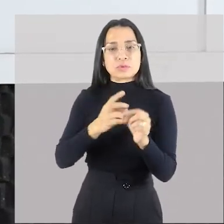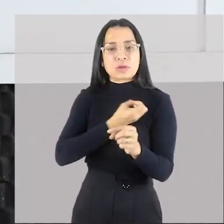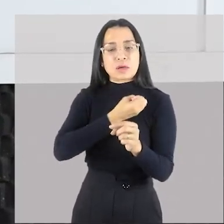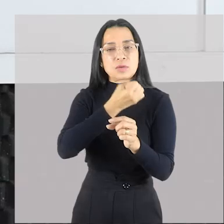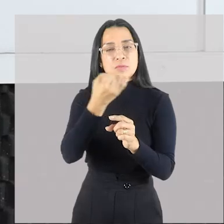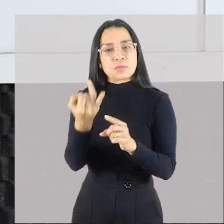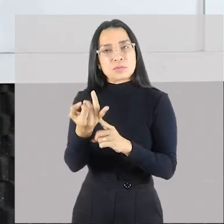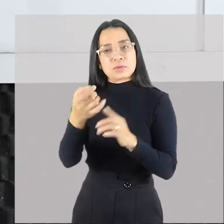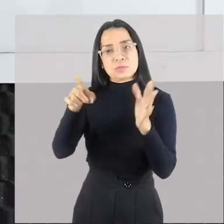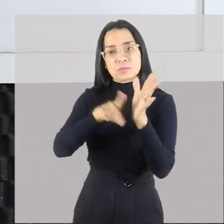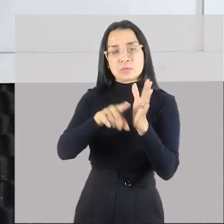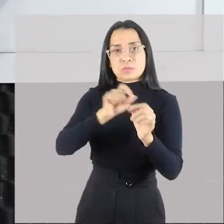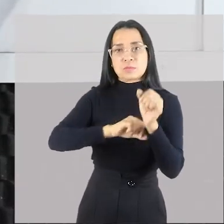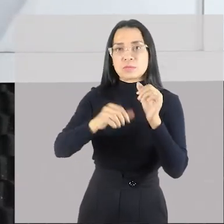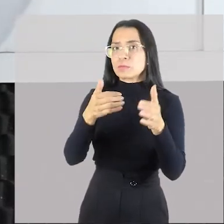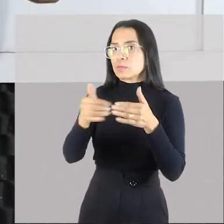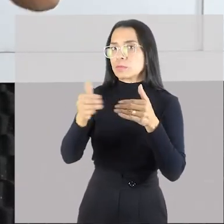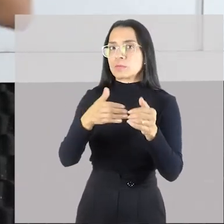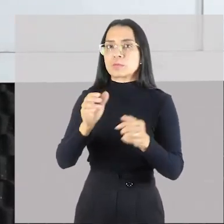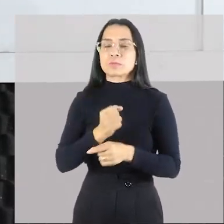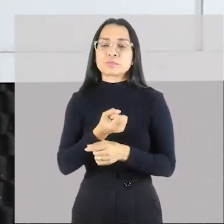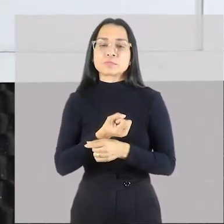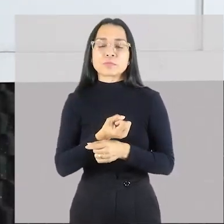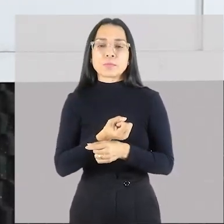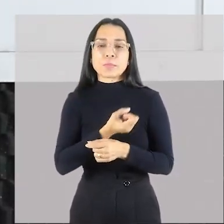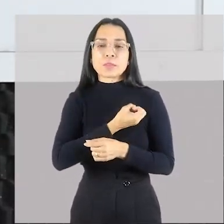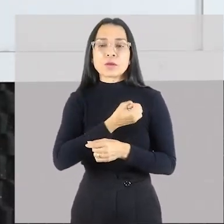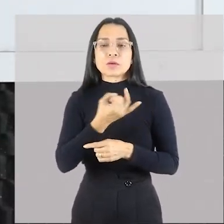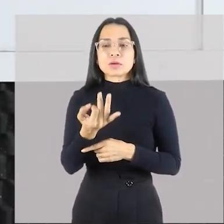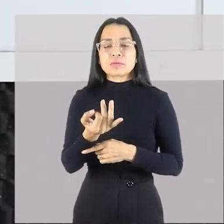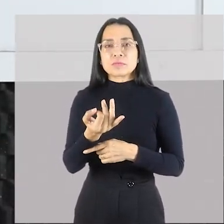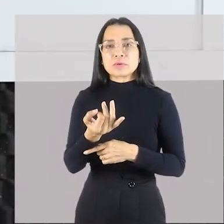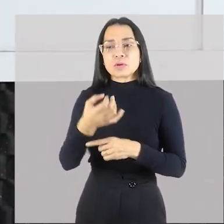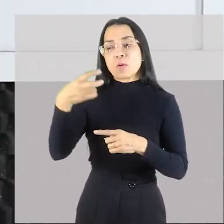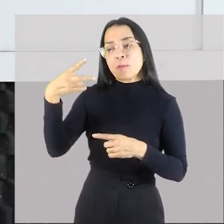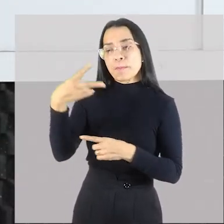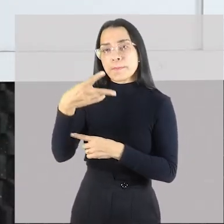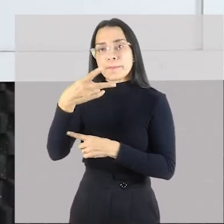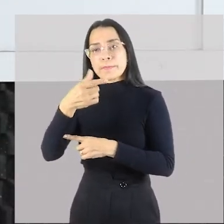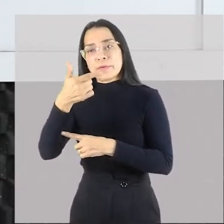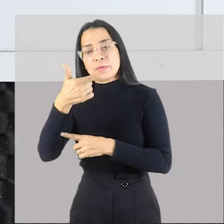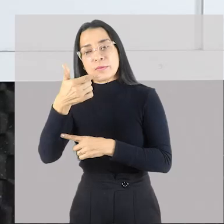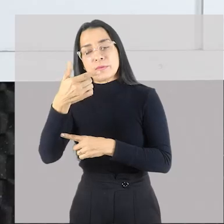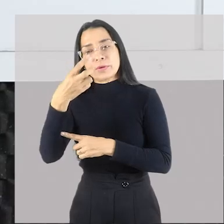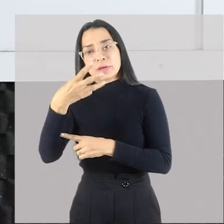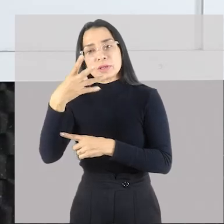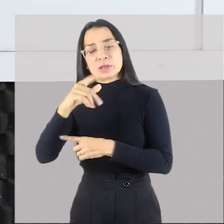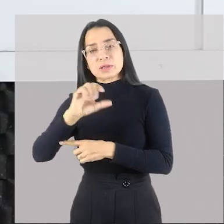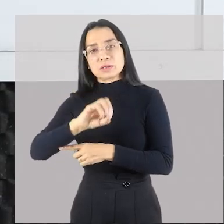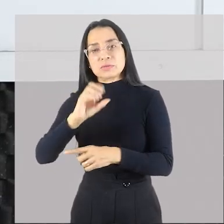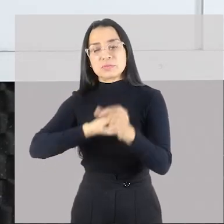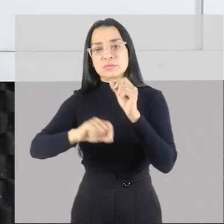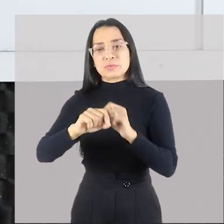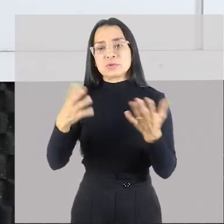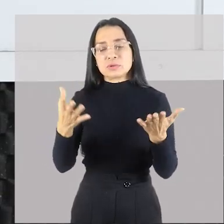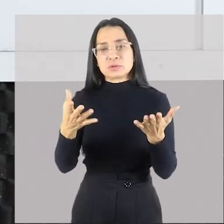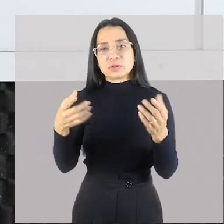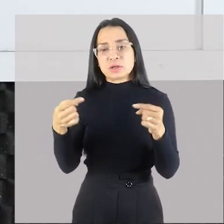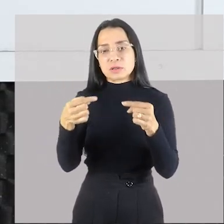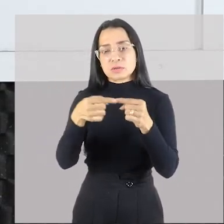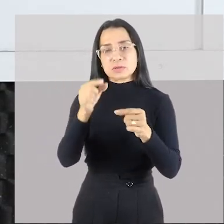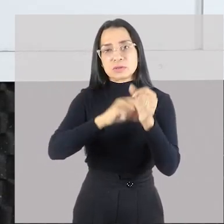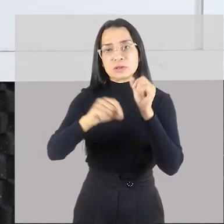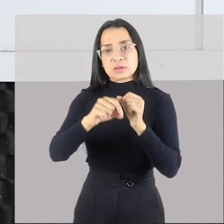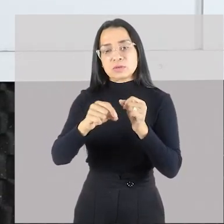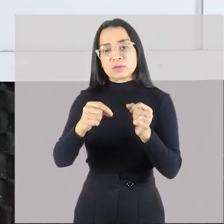sinal. Qualquer valor maior do que 320, por exemplo, 321, ele está associado a um valor